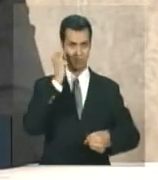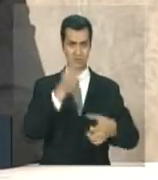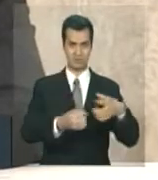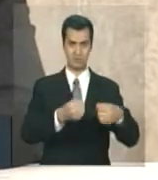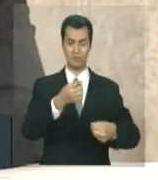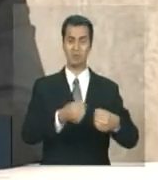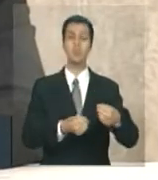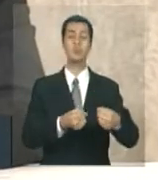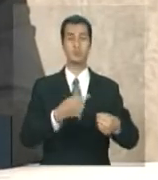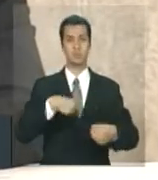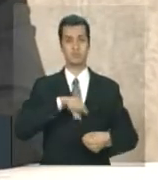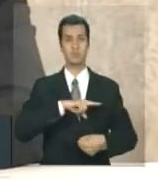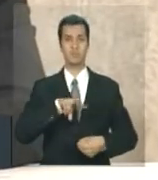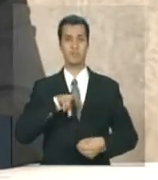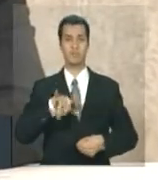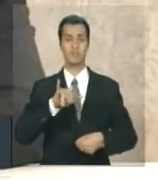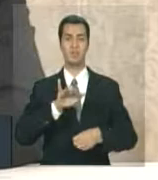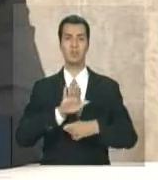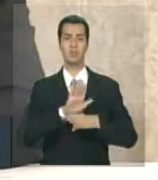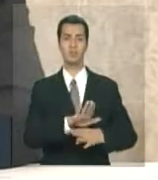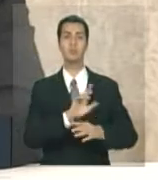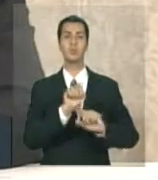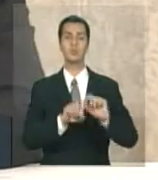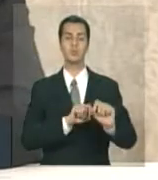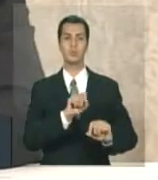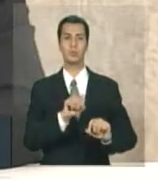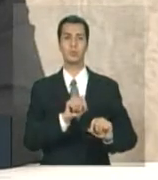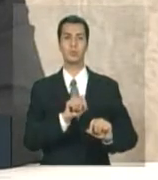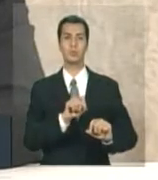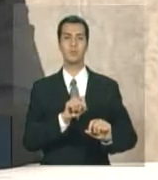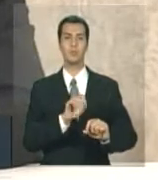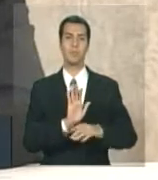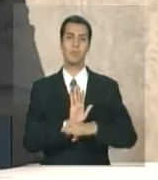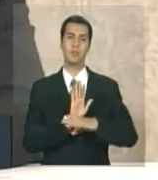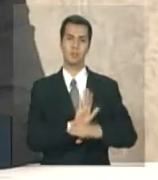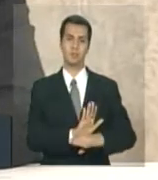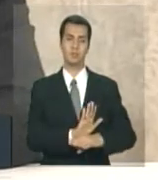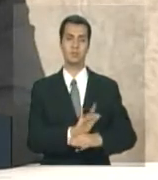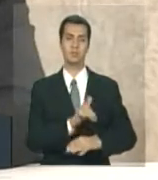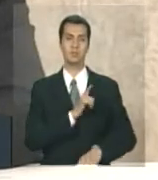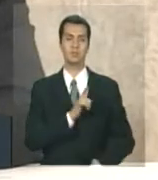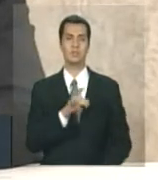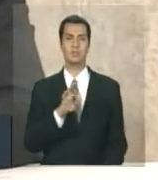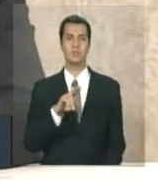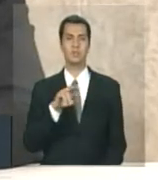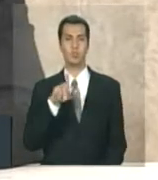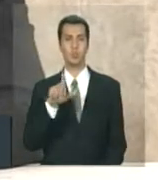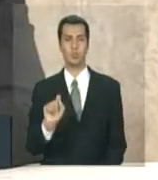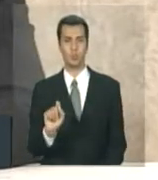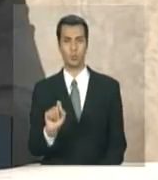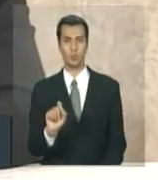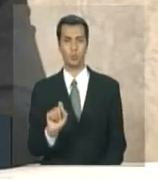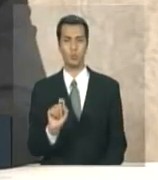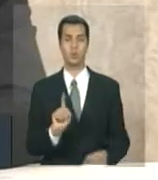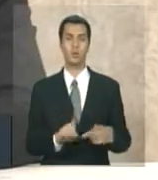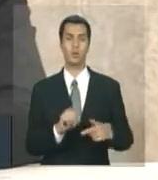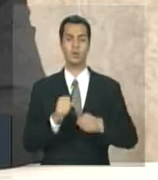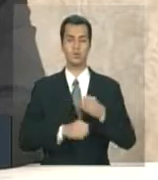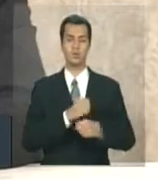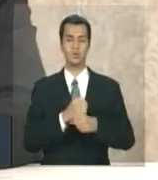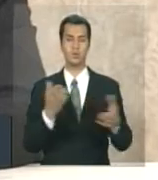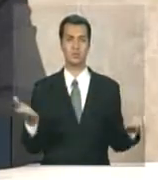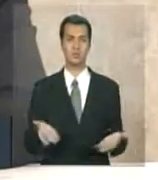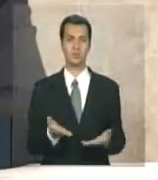subsidiado, o acesso a grãos, como fizemos o ano passado com trigo. Esse ano já nos preparamos